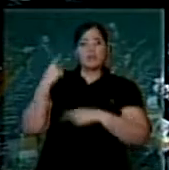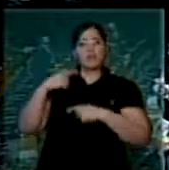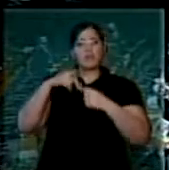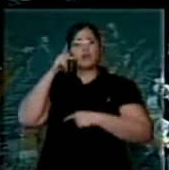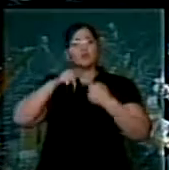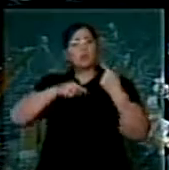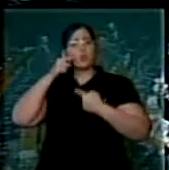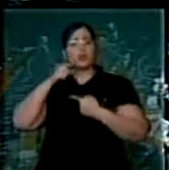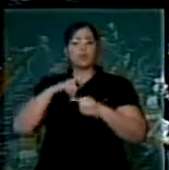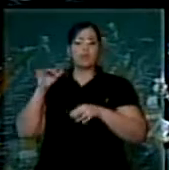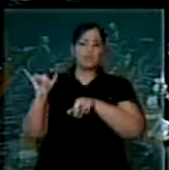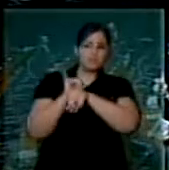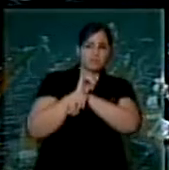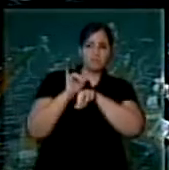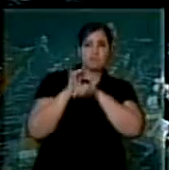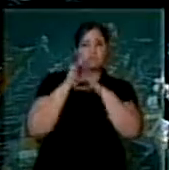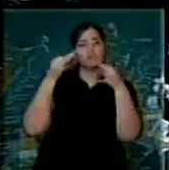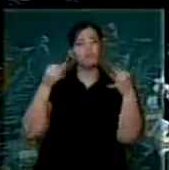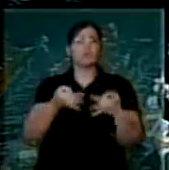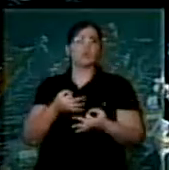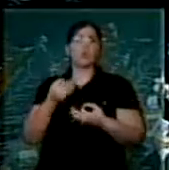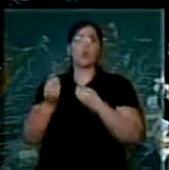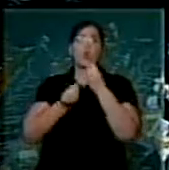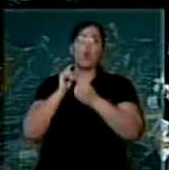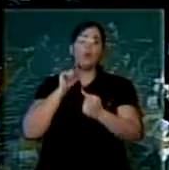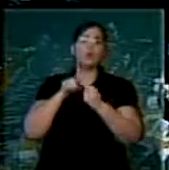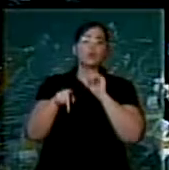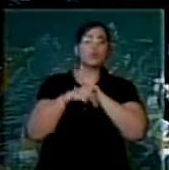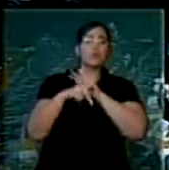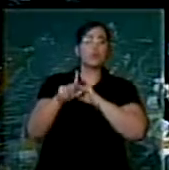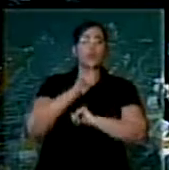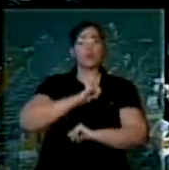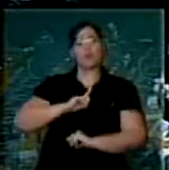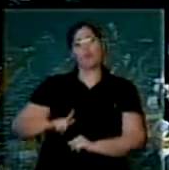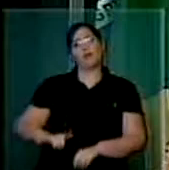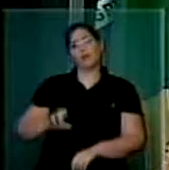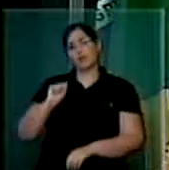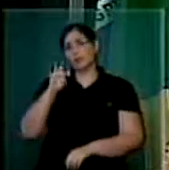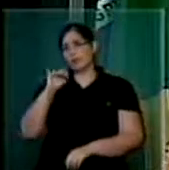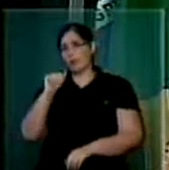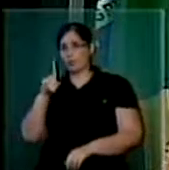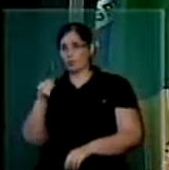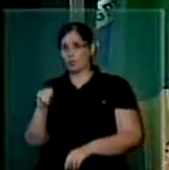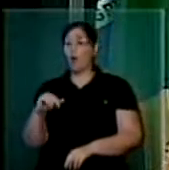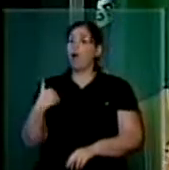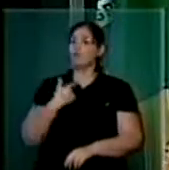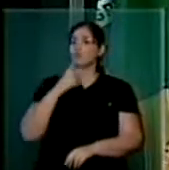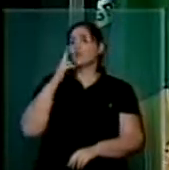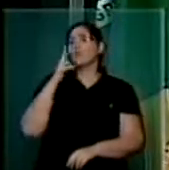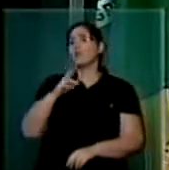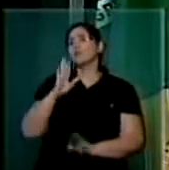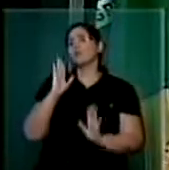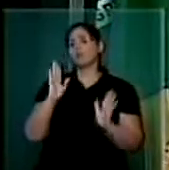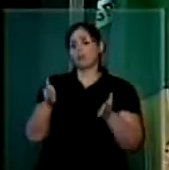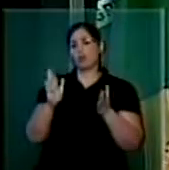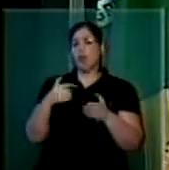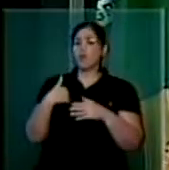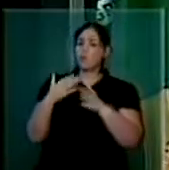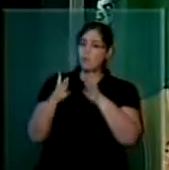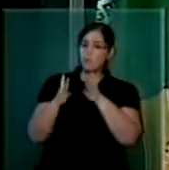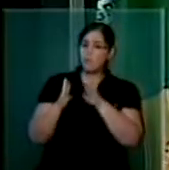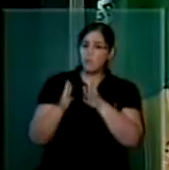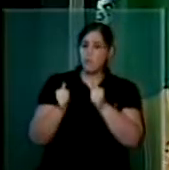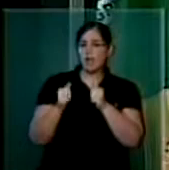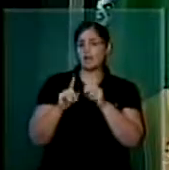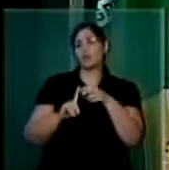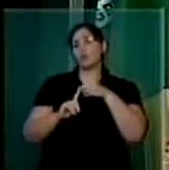político estratégico sobre o papel do Estado. Nós estamos vendo aqui, e eu faço um apelo